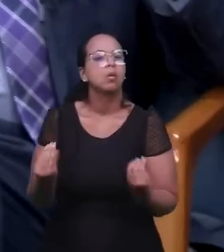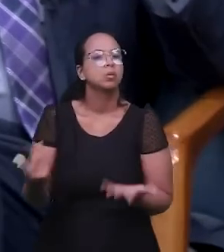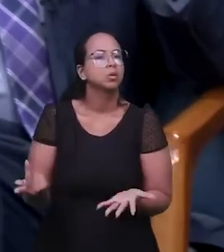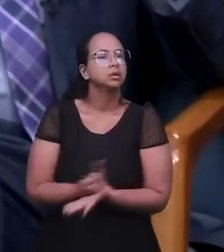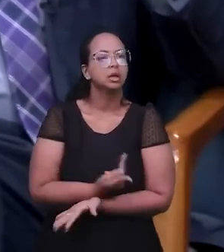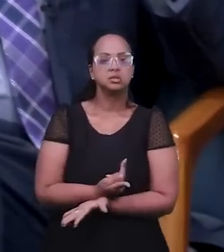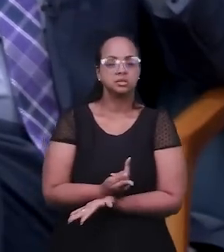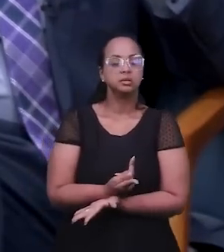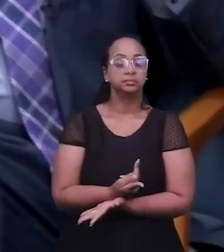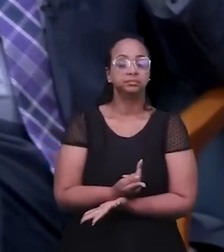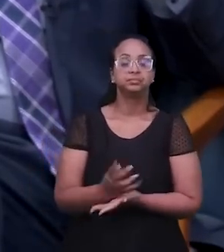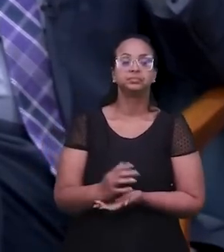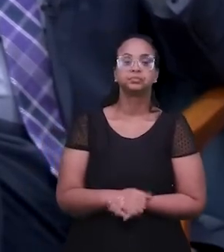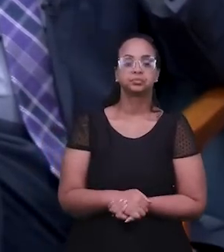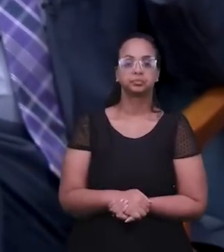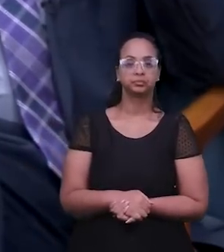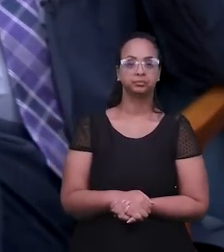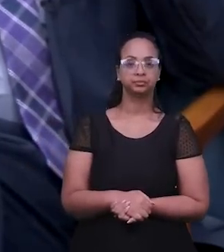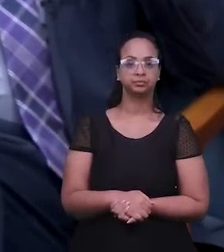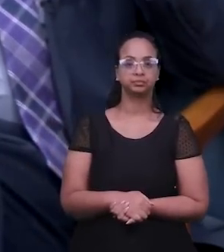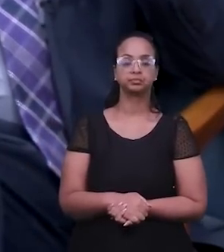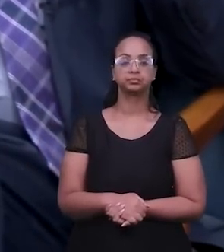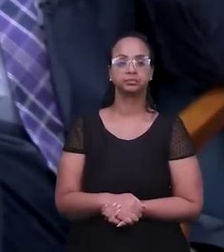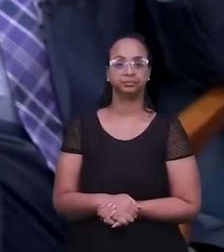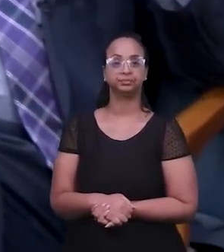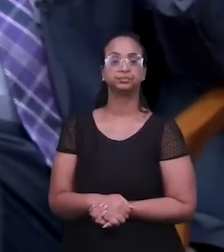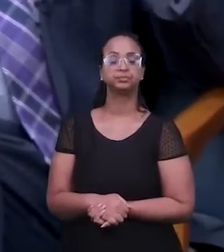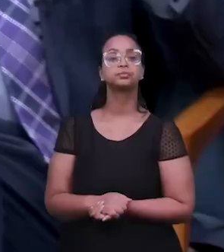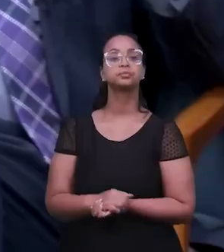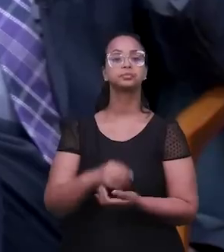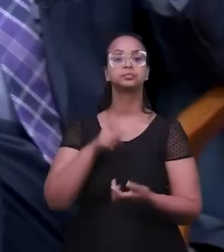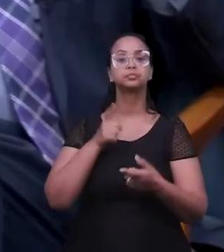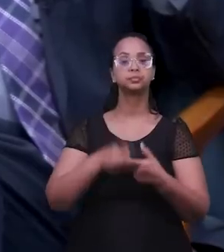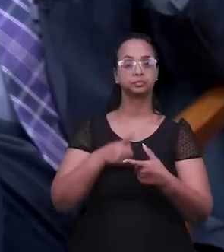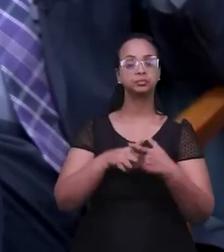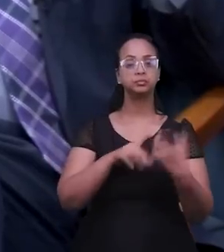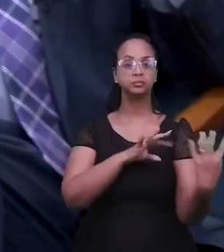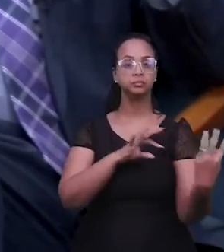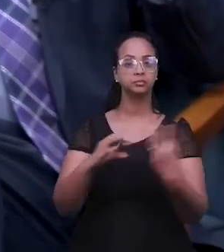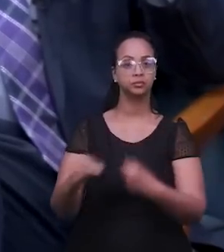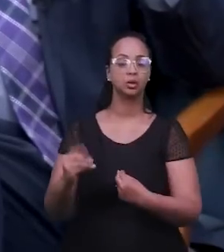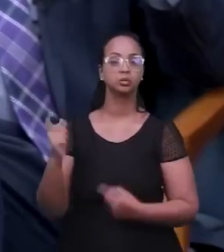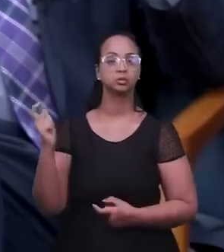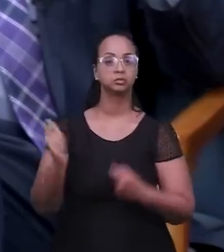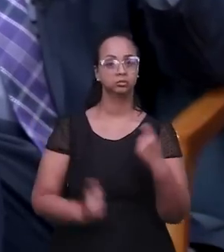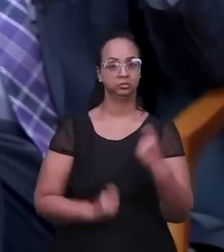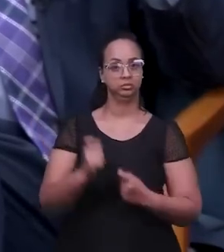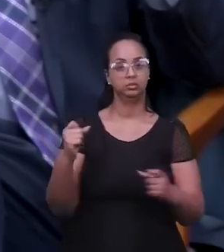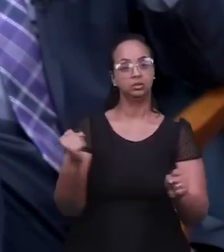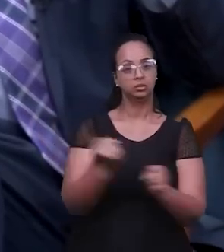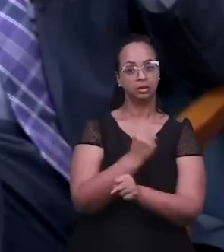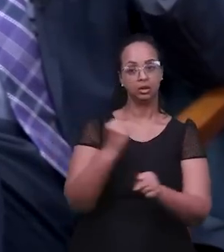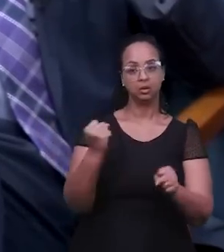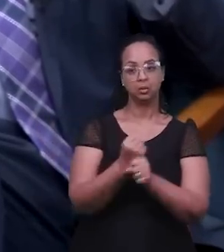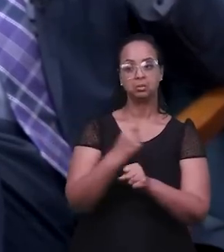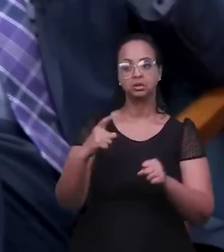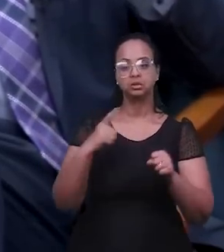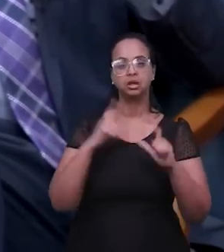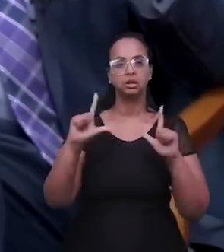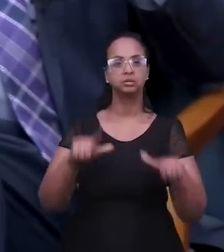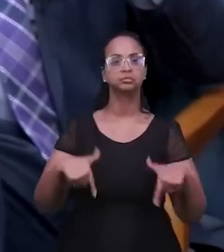Como que isso se dá? Isso se dá porque todo o governo da